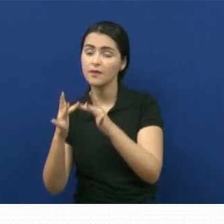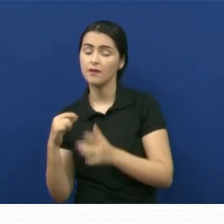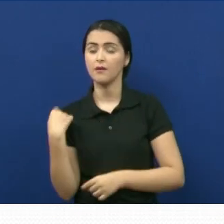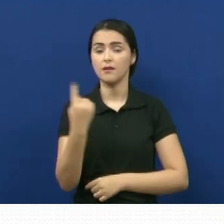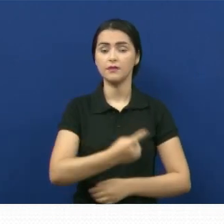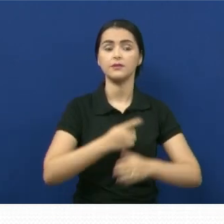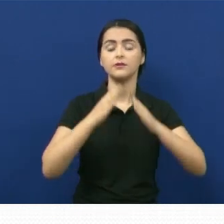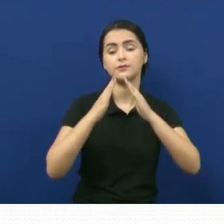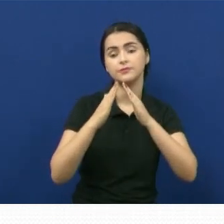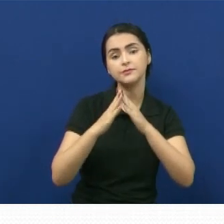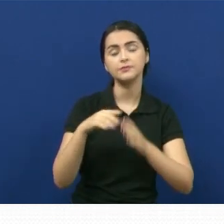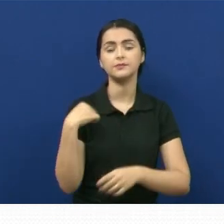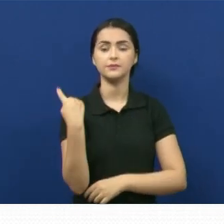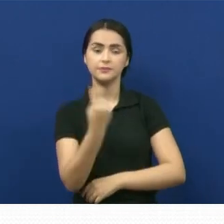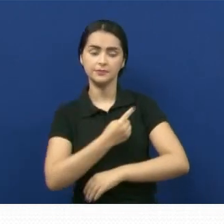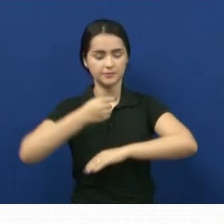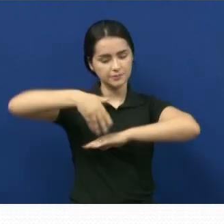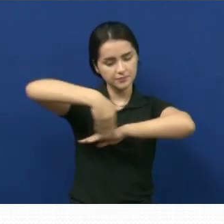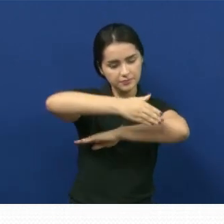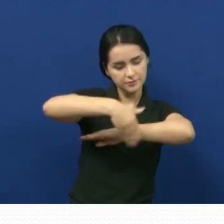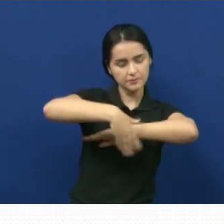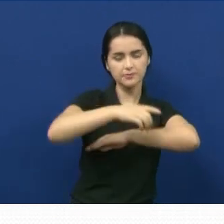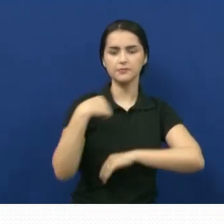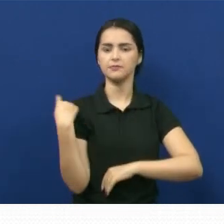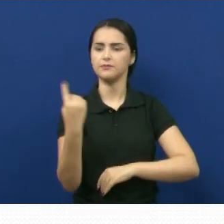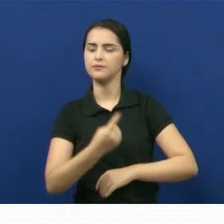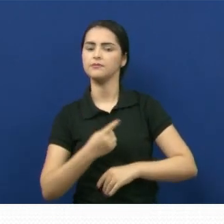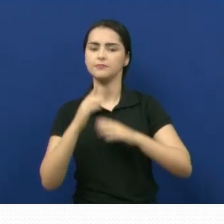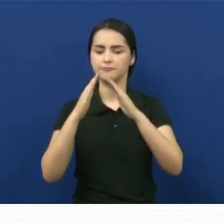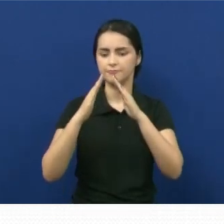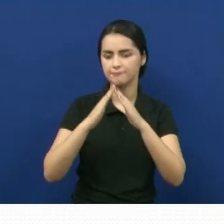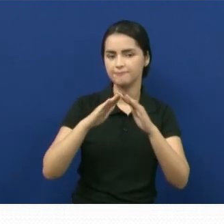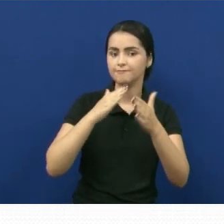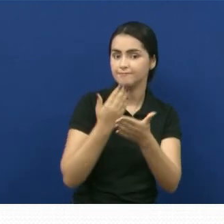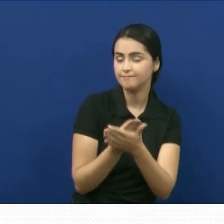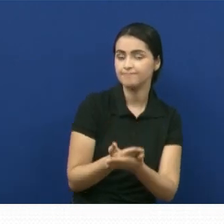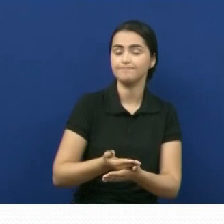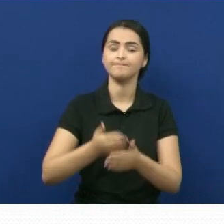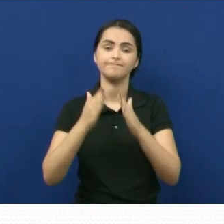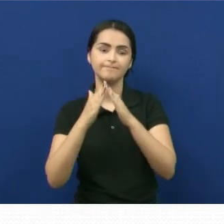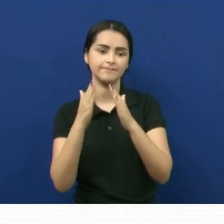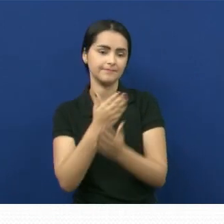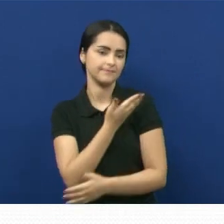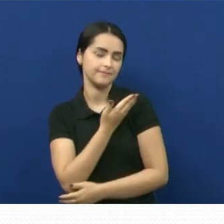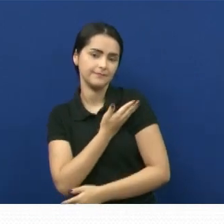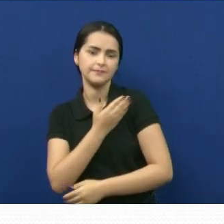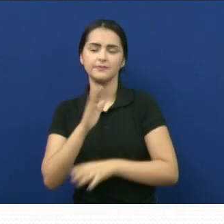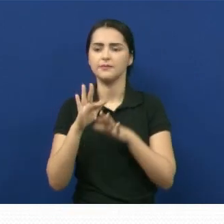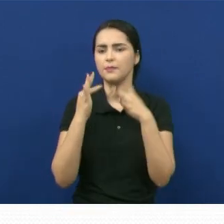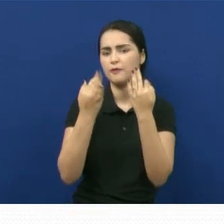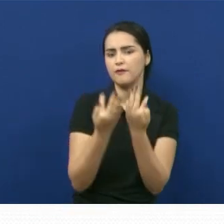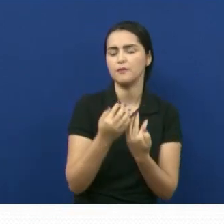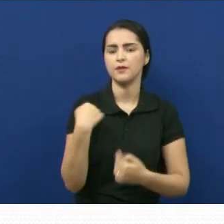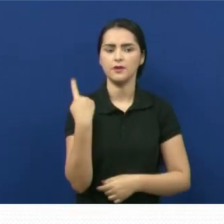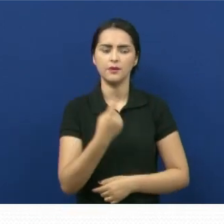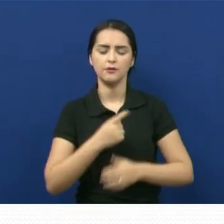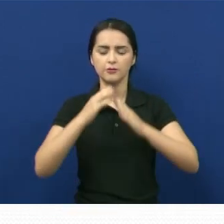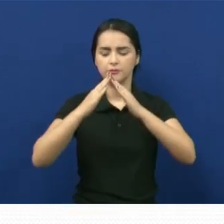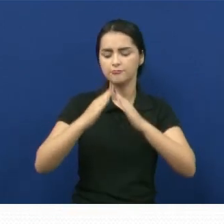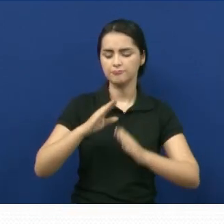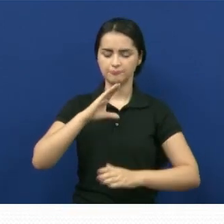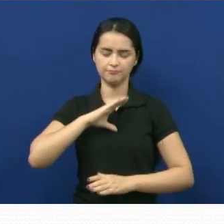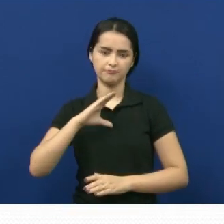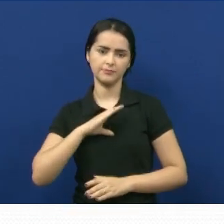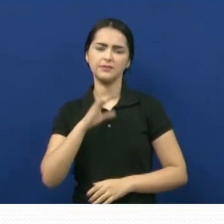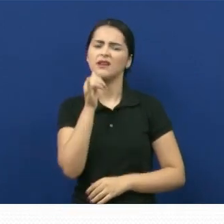Nossa casa, nossa rua, nossa escola, a casa de um amigo, um parente, o bairro onde moramos, são exemplos